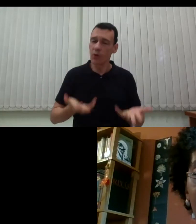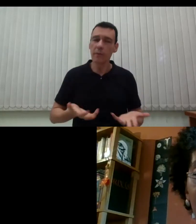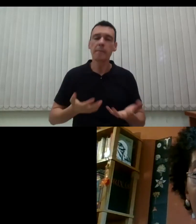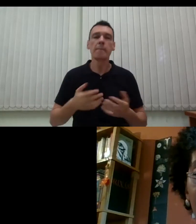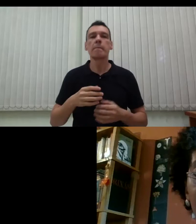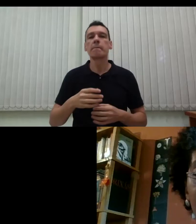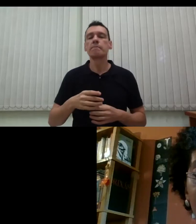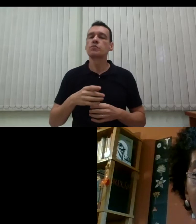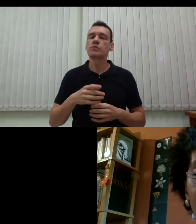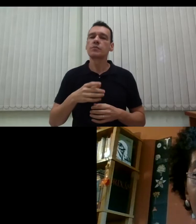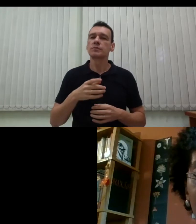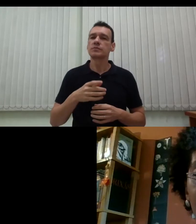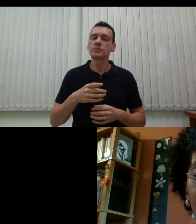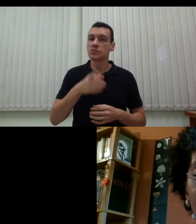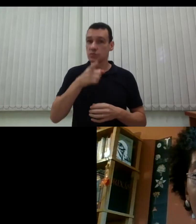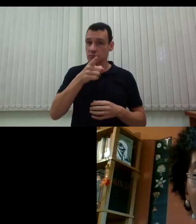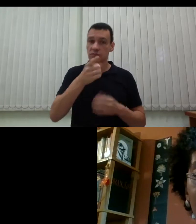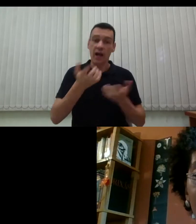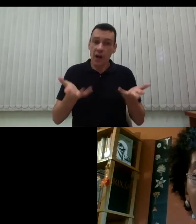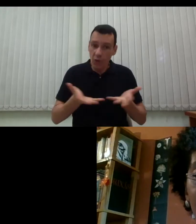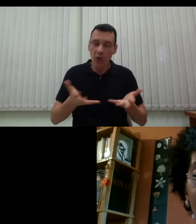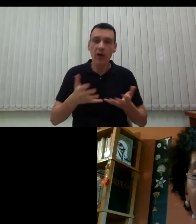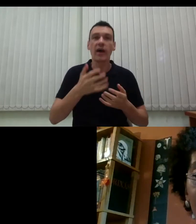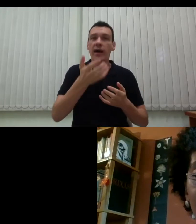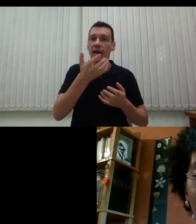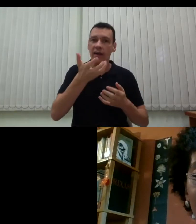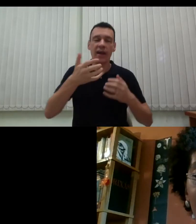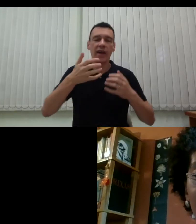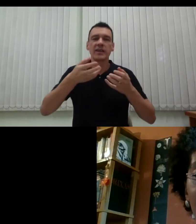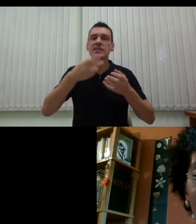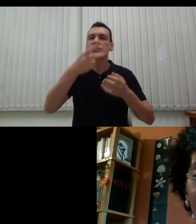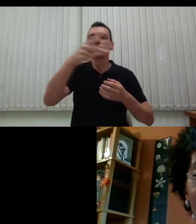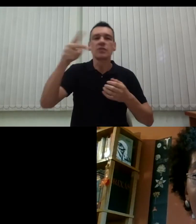com que as suas publicações cheguem até as pessoas, né?